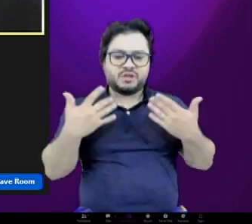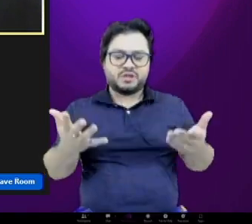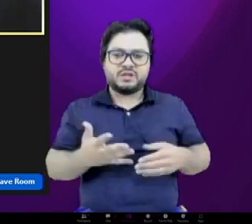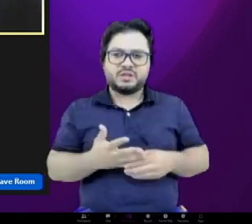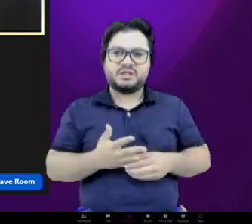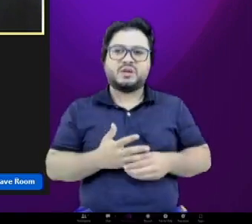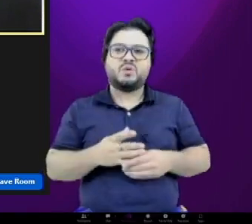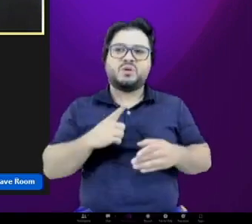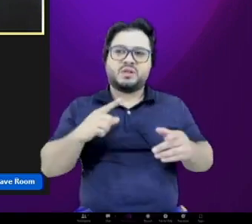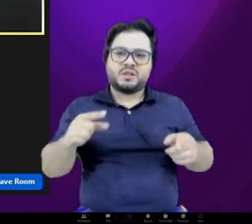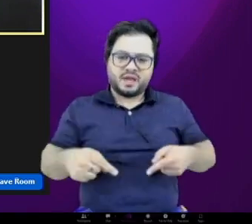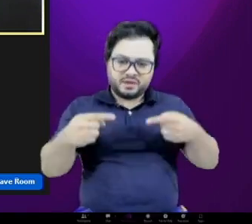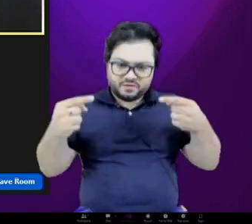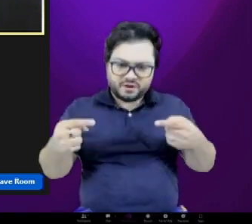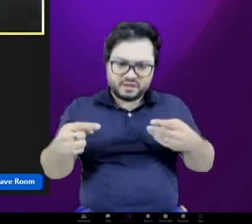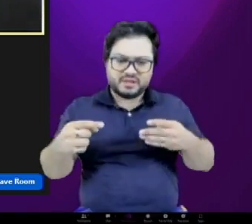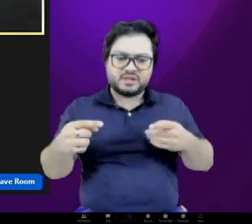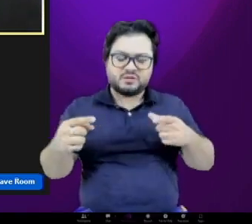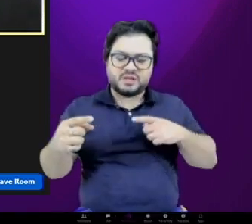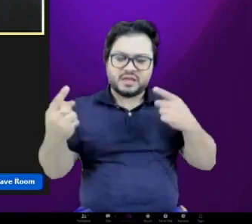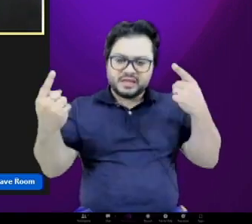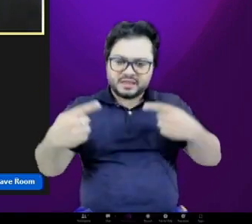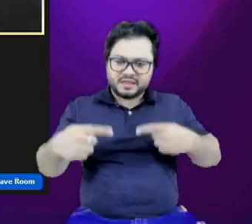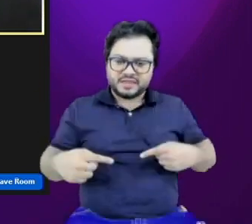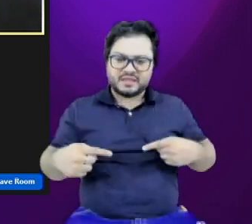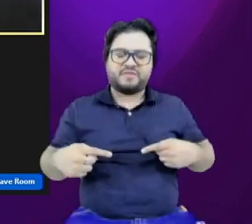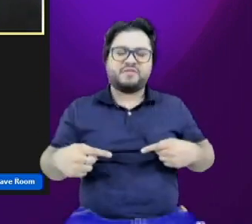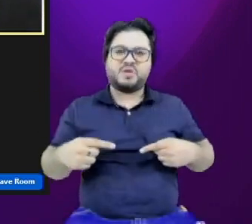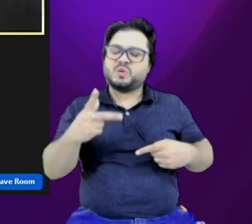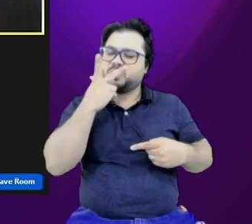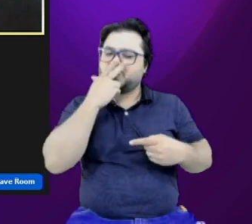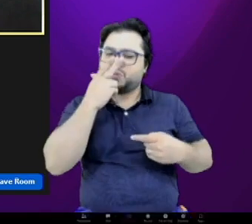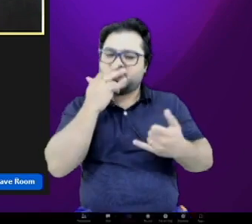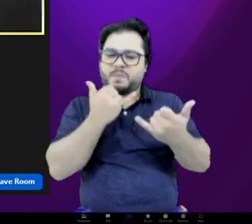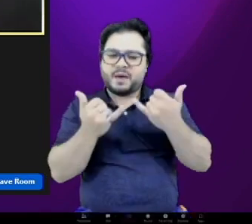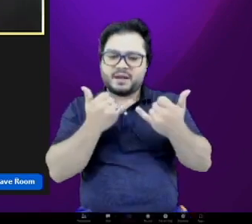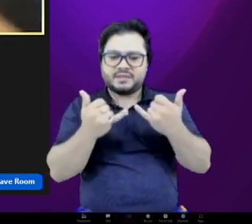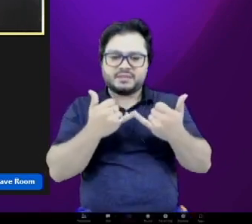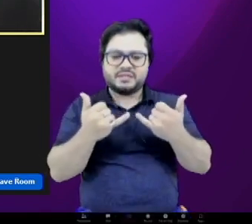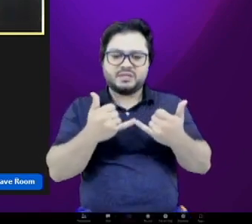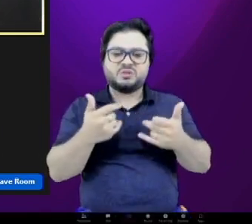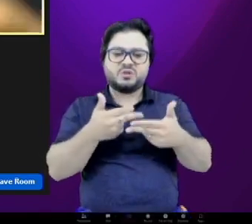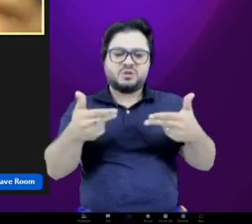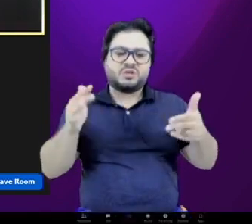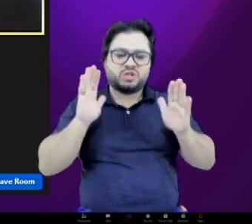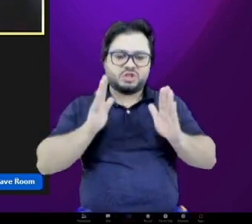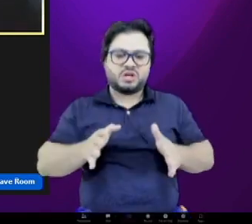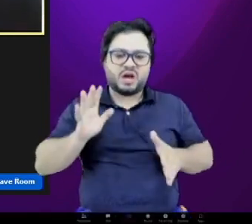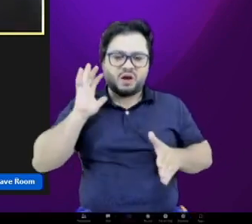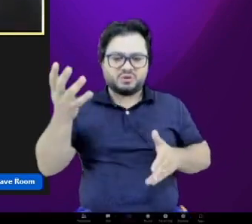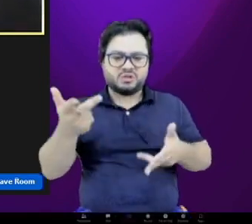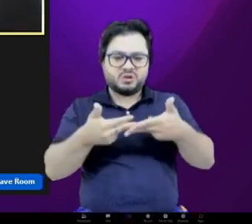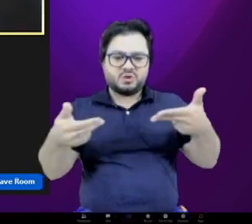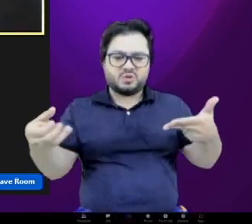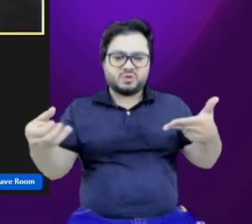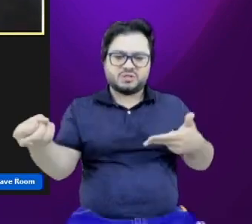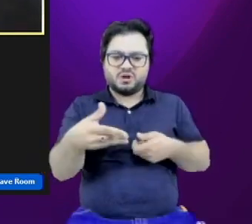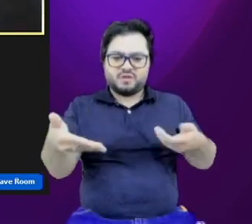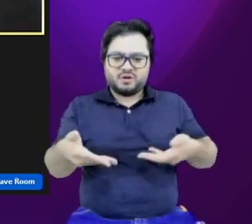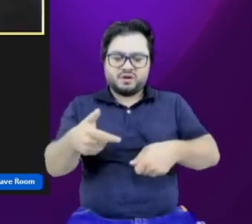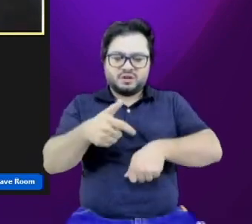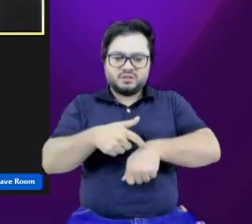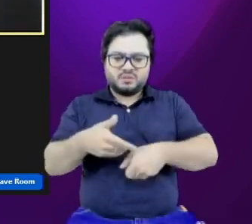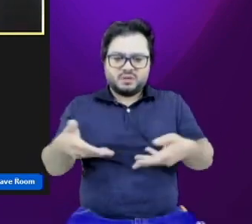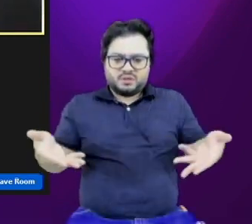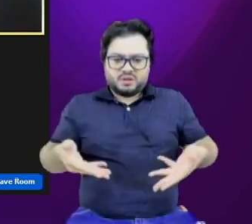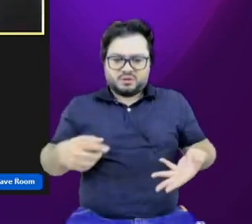está enfrentando, né, desafios muito parecidos, né, com os quais já aconteceram e coisas novas nesse momento atual que a gente